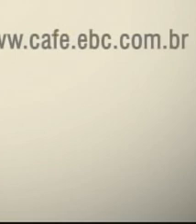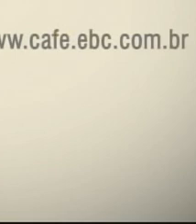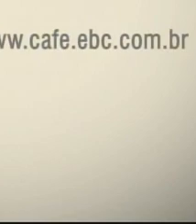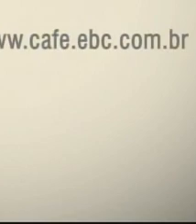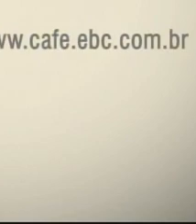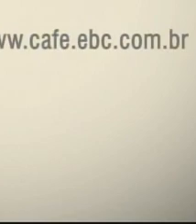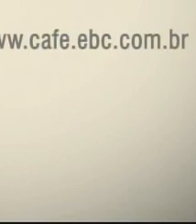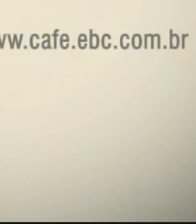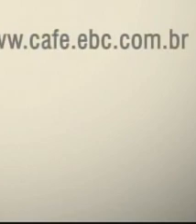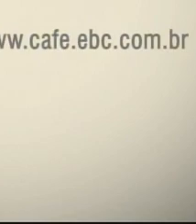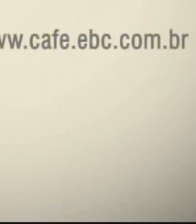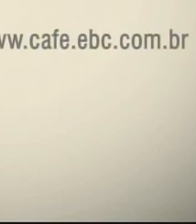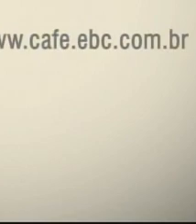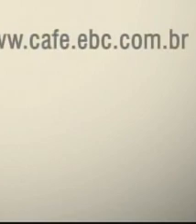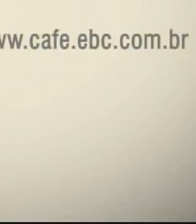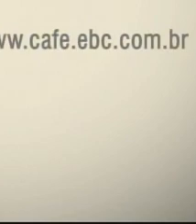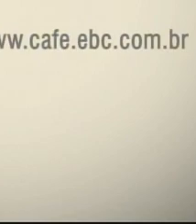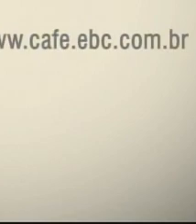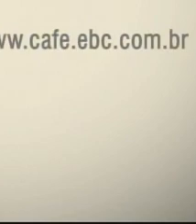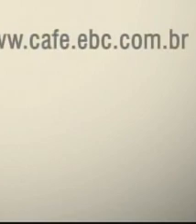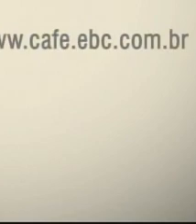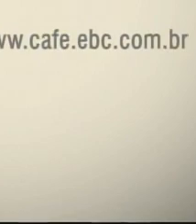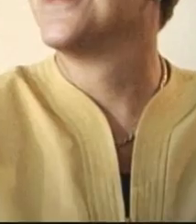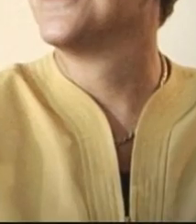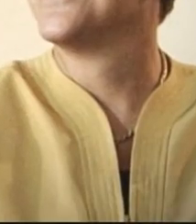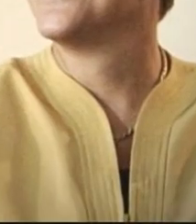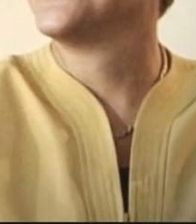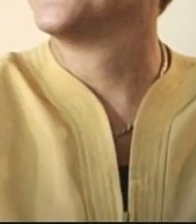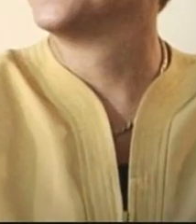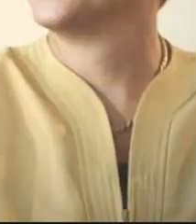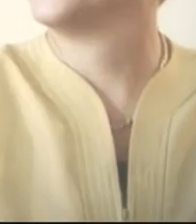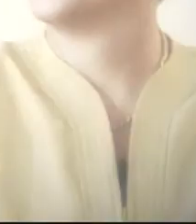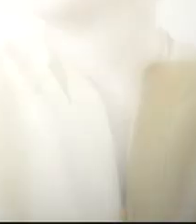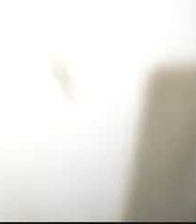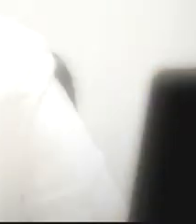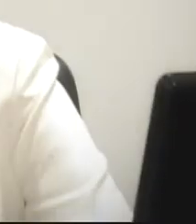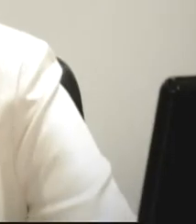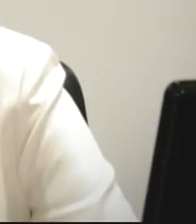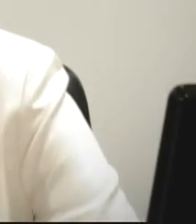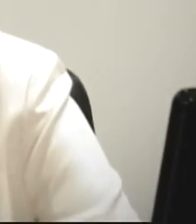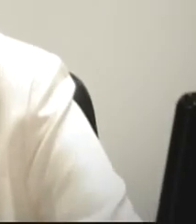www.acafe.org.br Nós voltamos na próxima segunda até lá ó